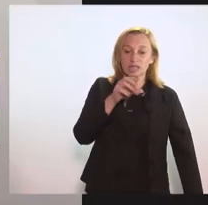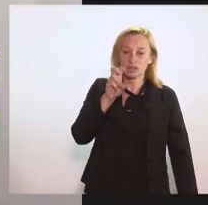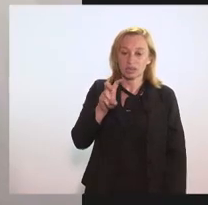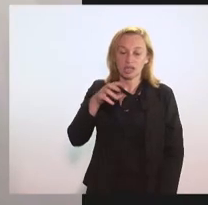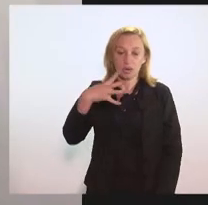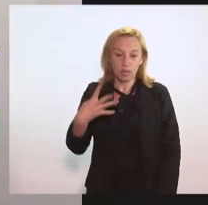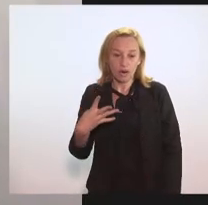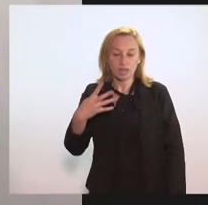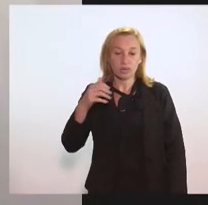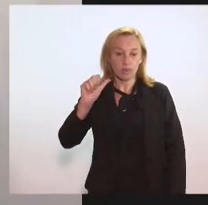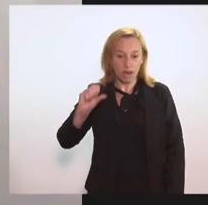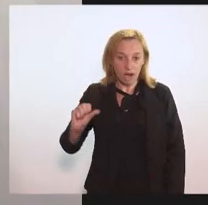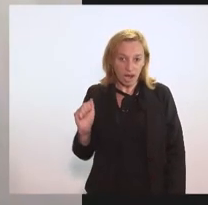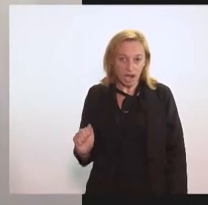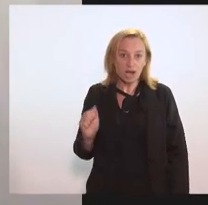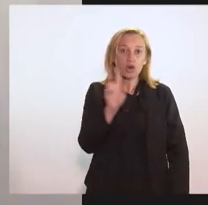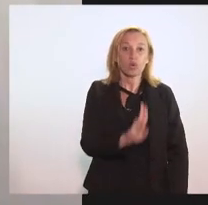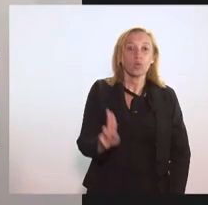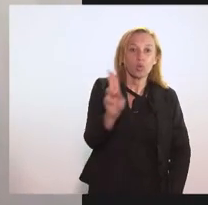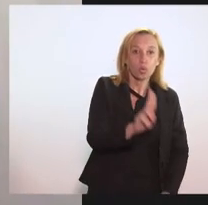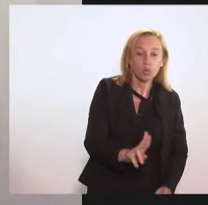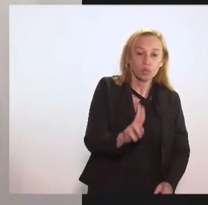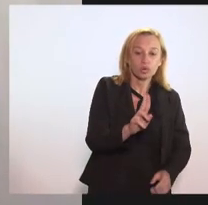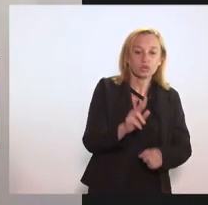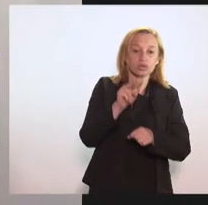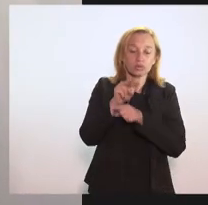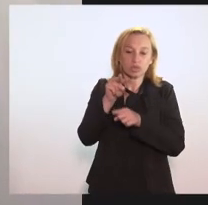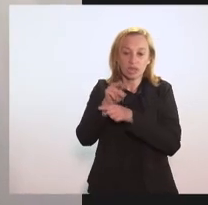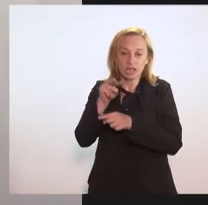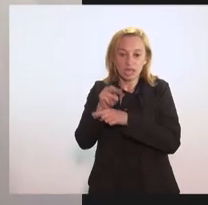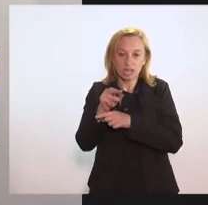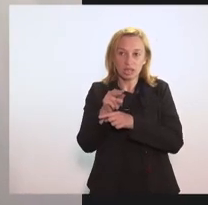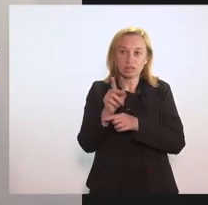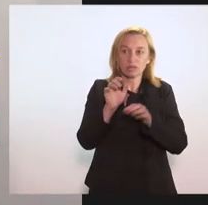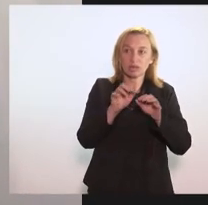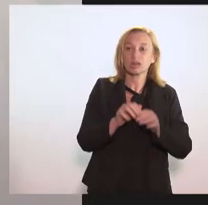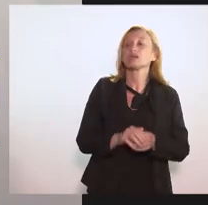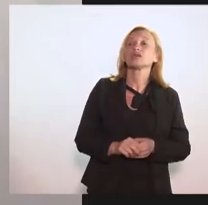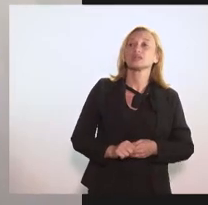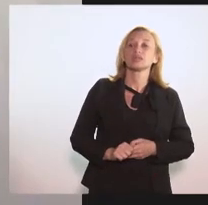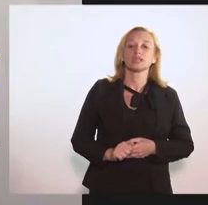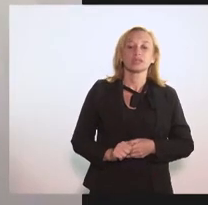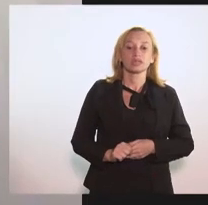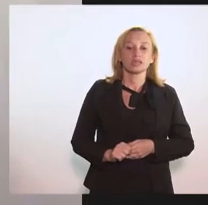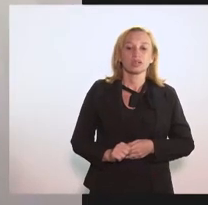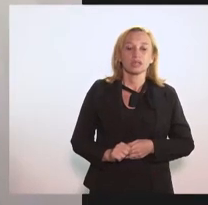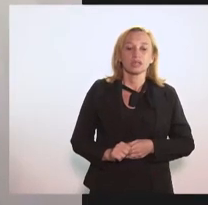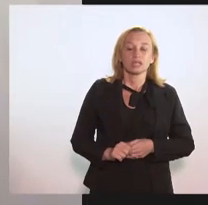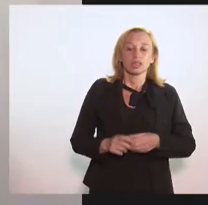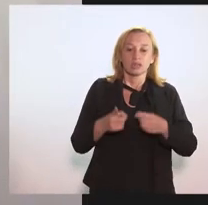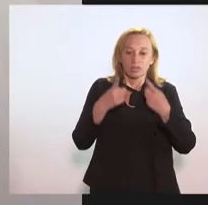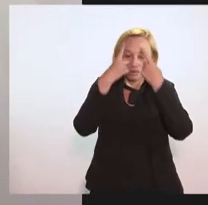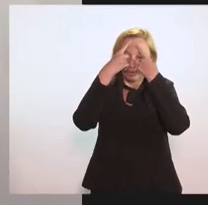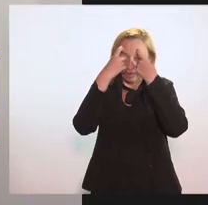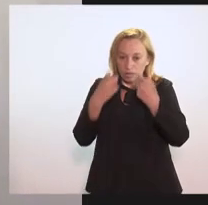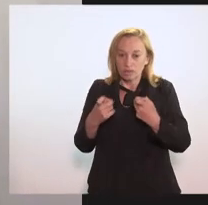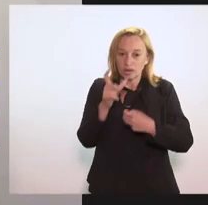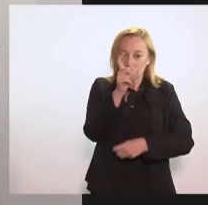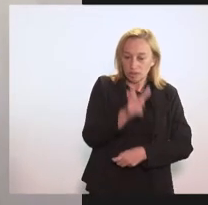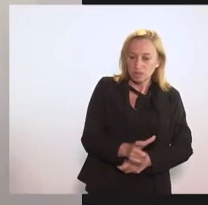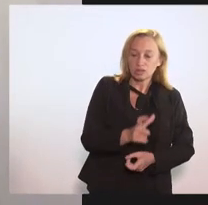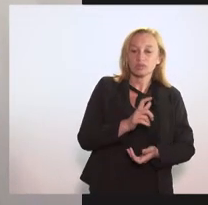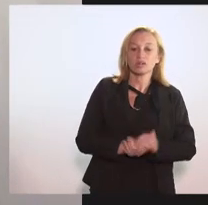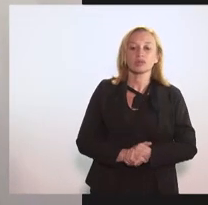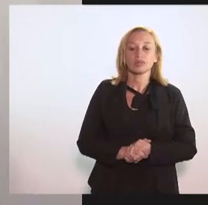a Hum que trata do uso do monitoramento eletrônico para queijo agressores não é